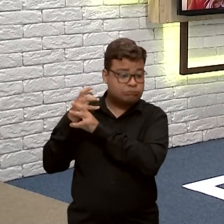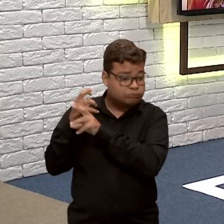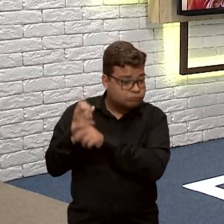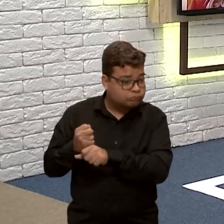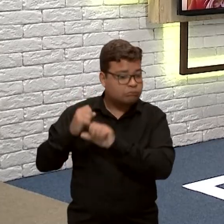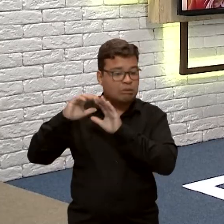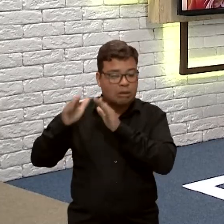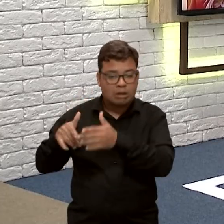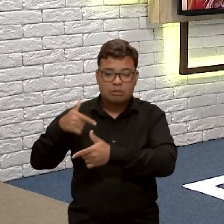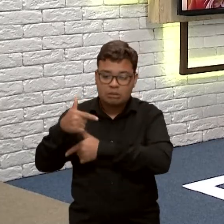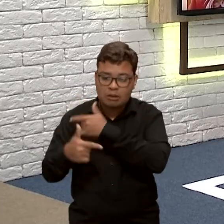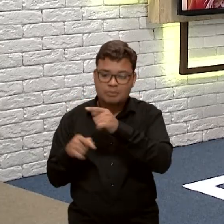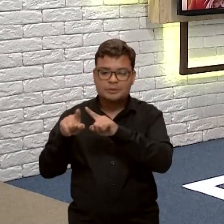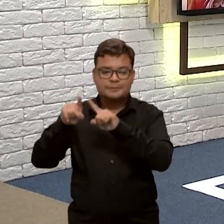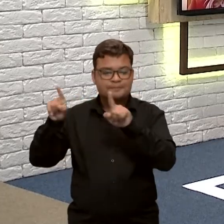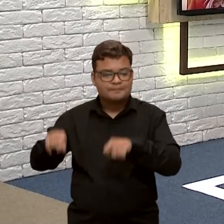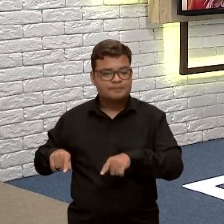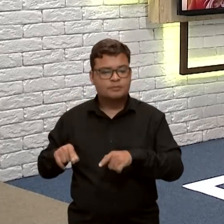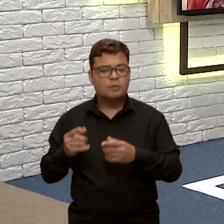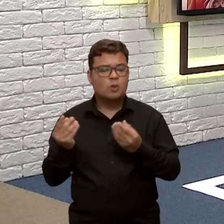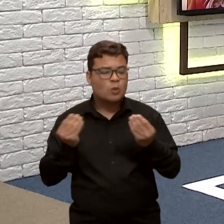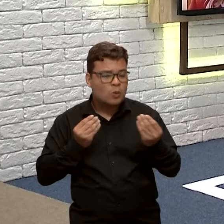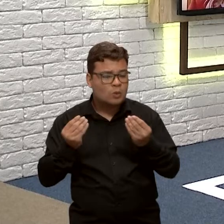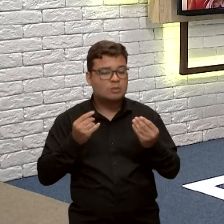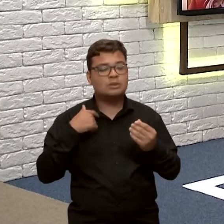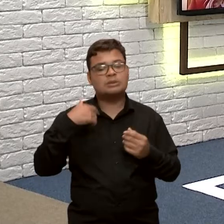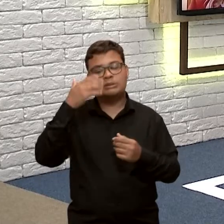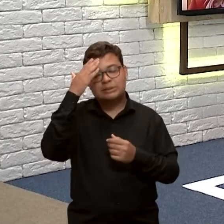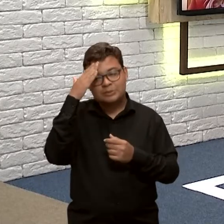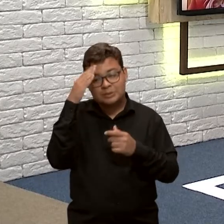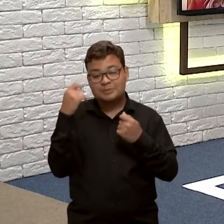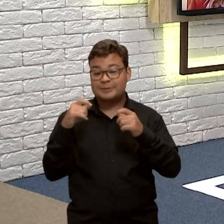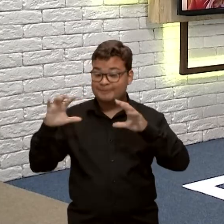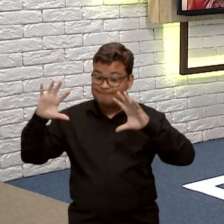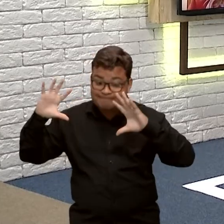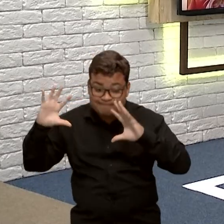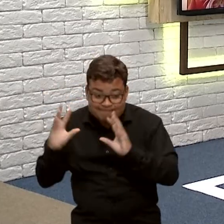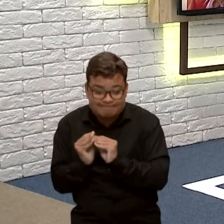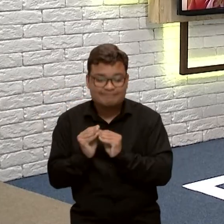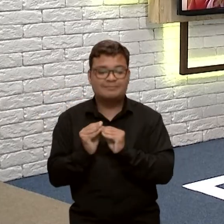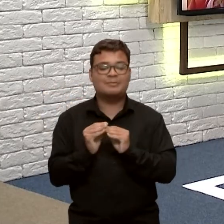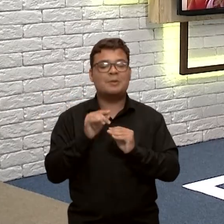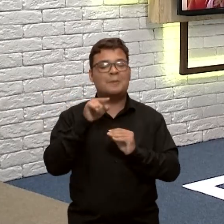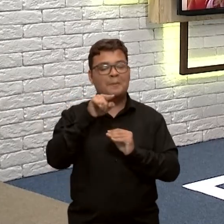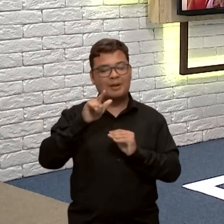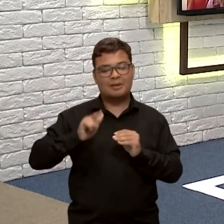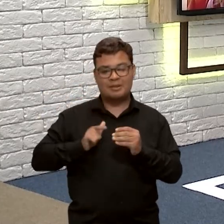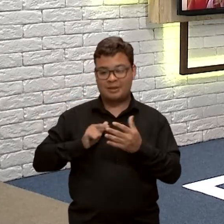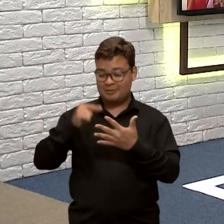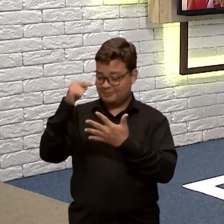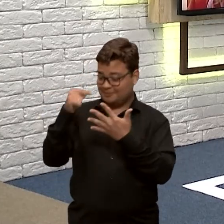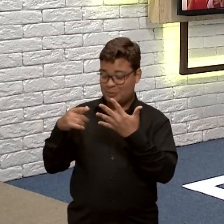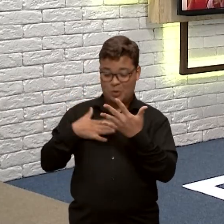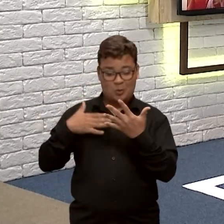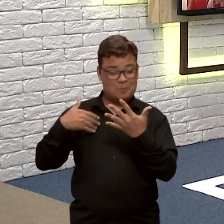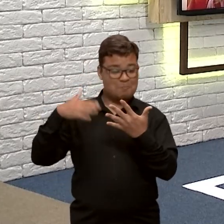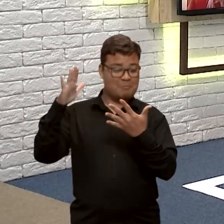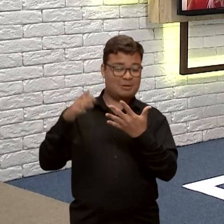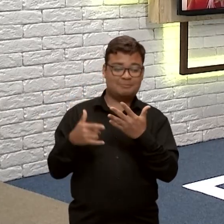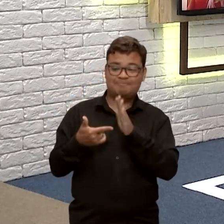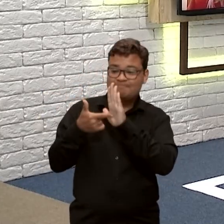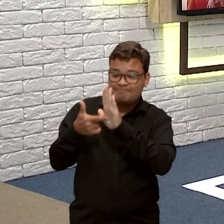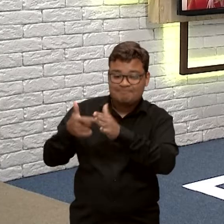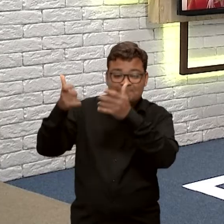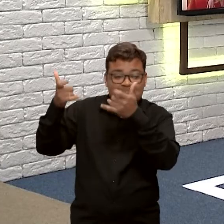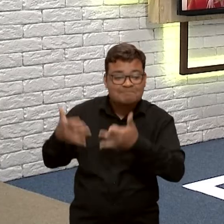técnica administrativa. Conta um pouquinho também, né? Sei que tem que fazer um resumo, mas destaca aí as partes que você gosta mais, né? Que você se